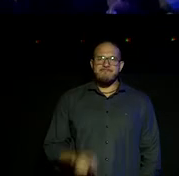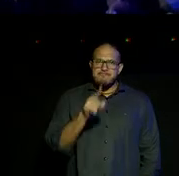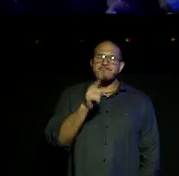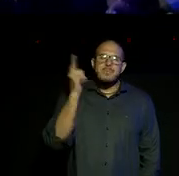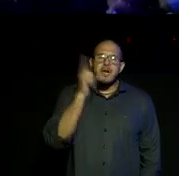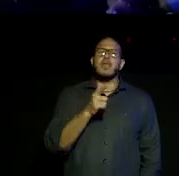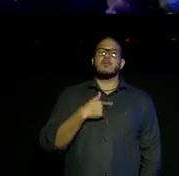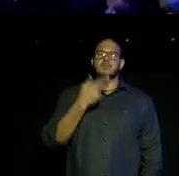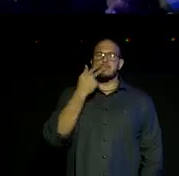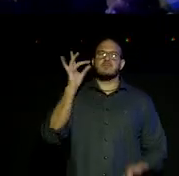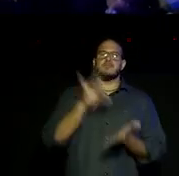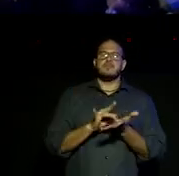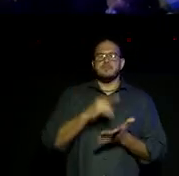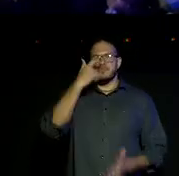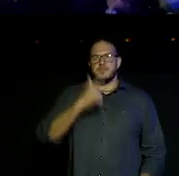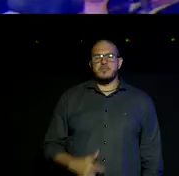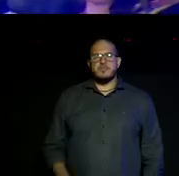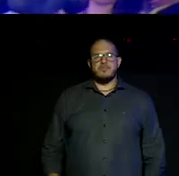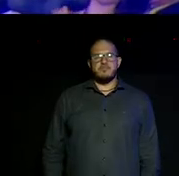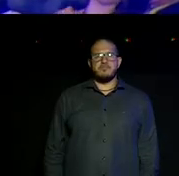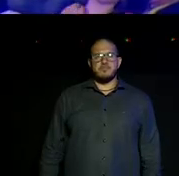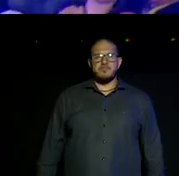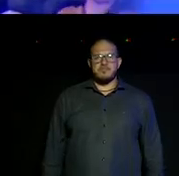Você garante as suas afirmações.